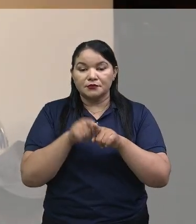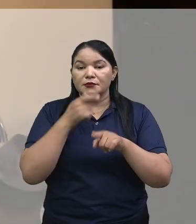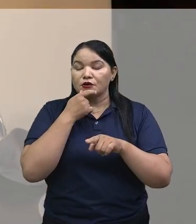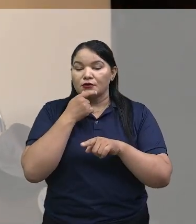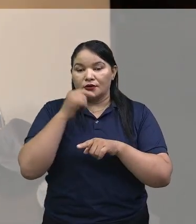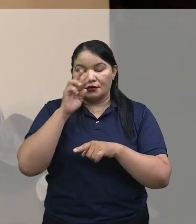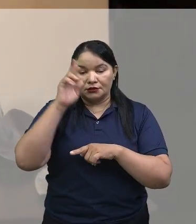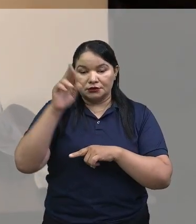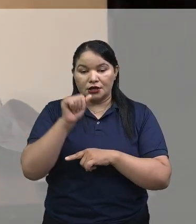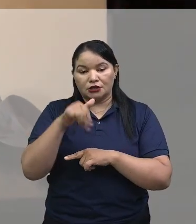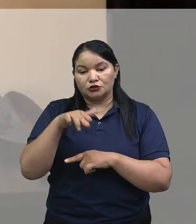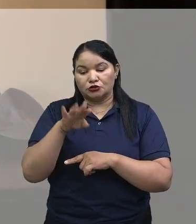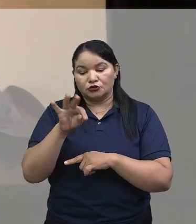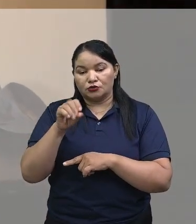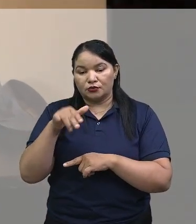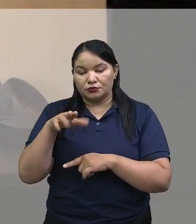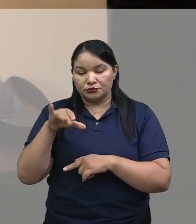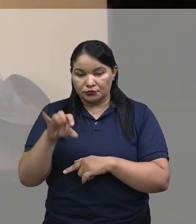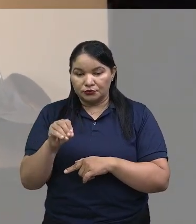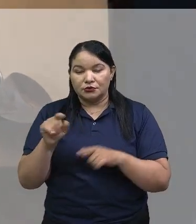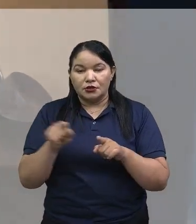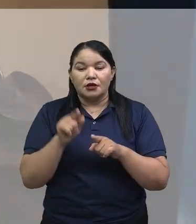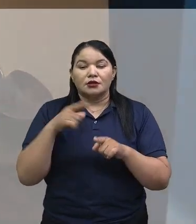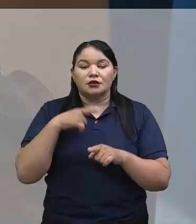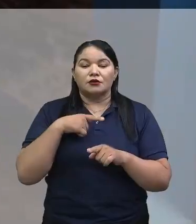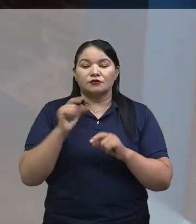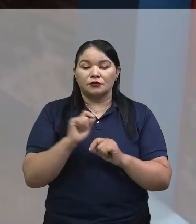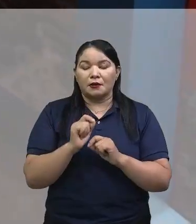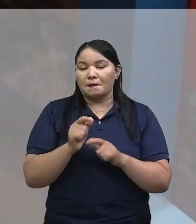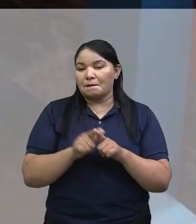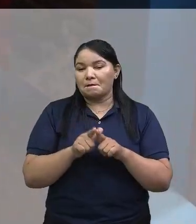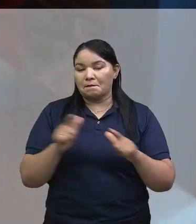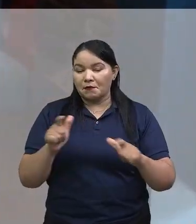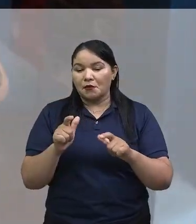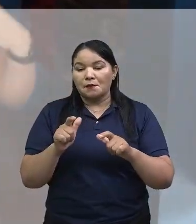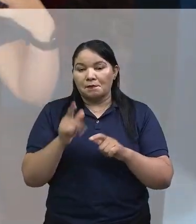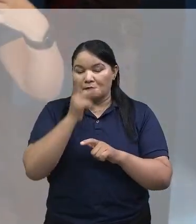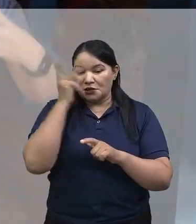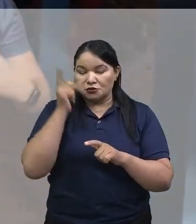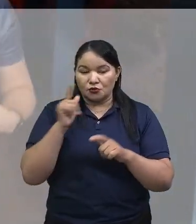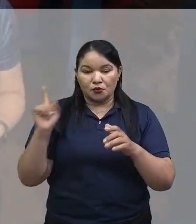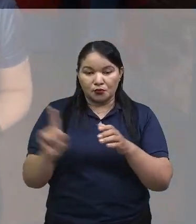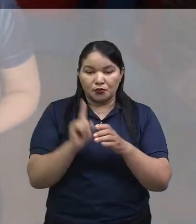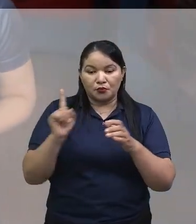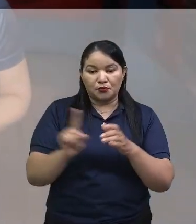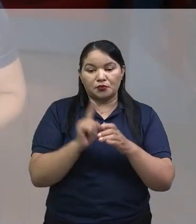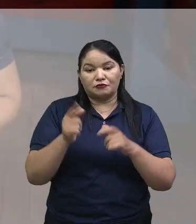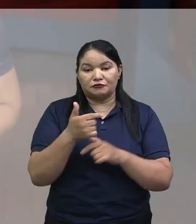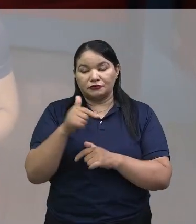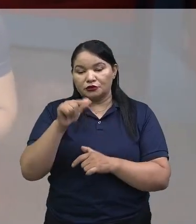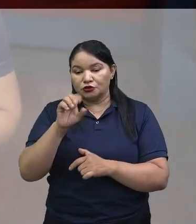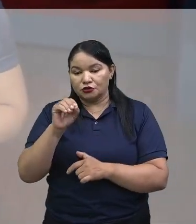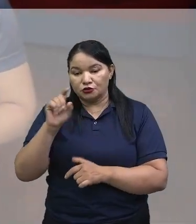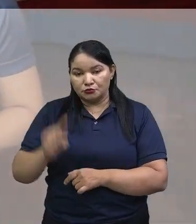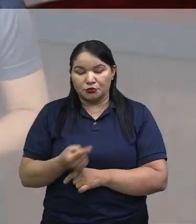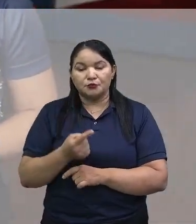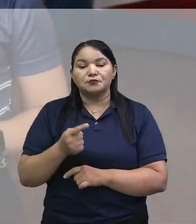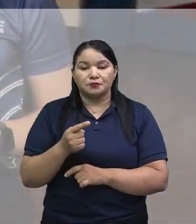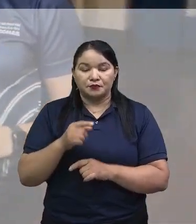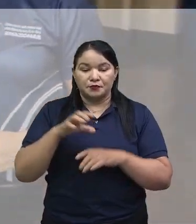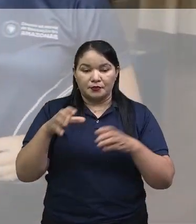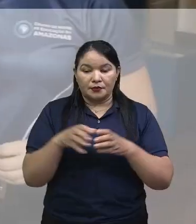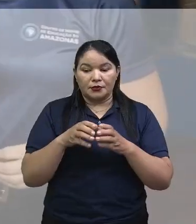Antônio Conselheiro, e ela teve mais de 20 mil pessoas habitando ali aquela comunidade.